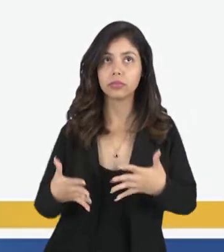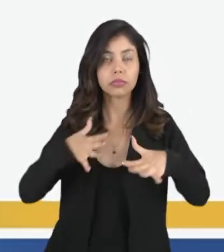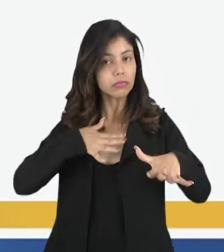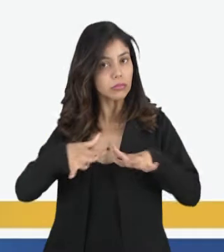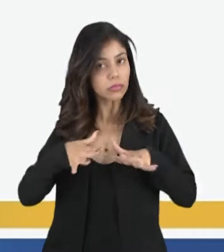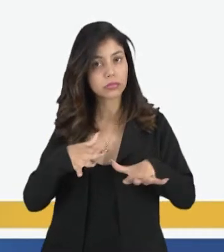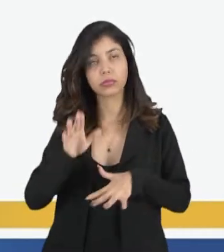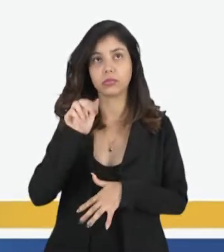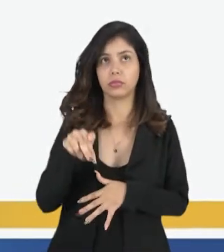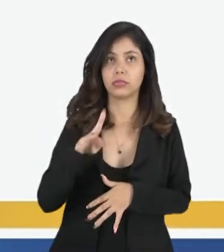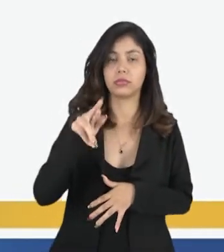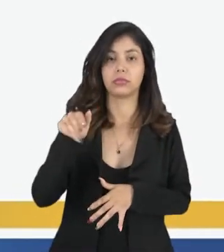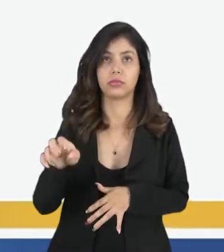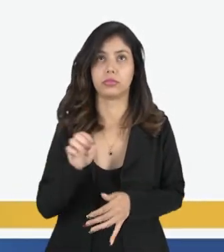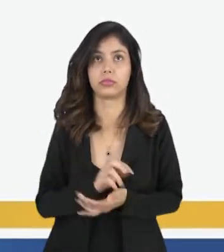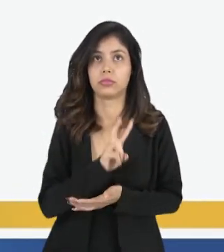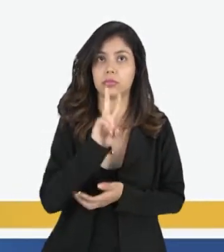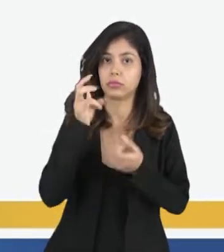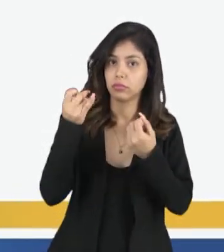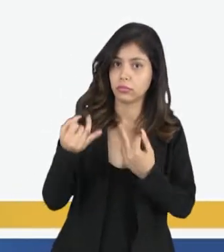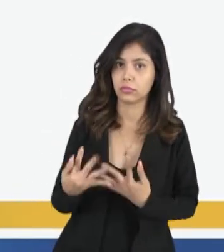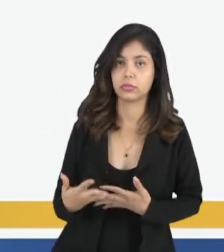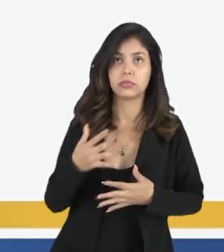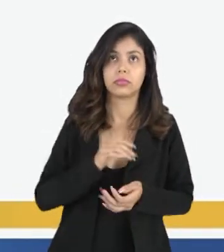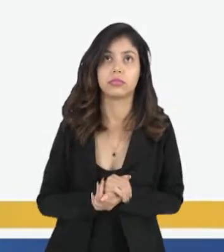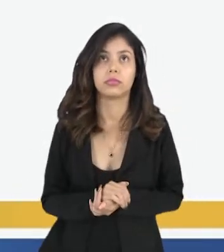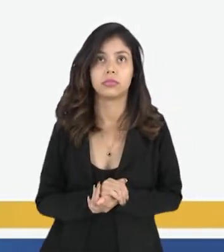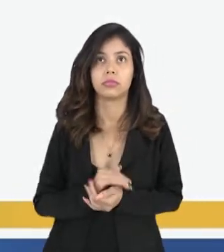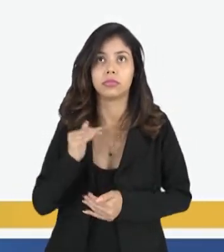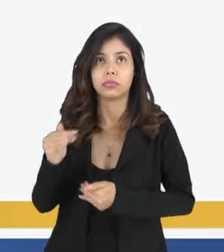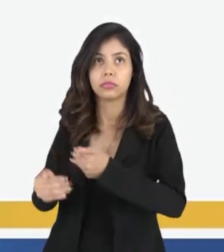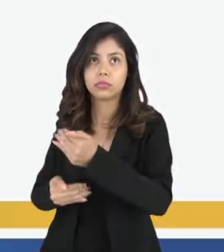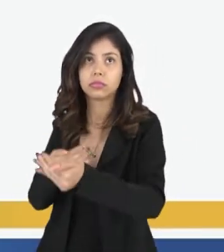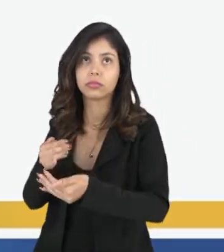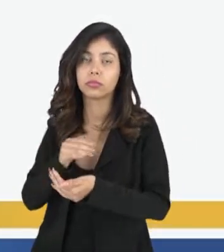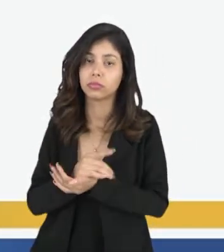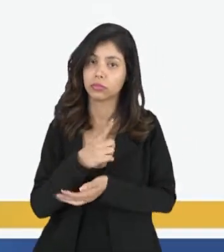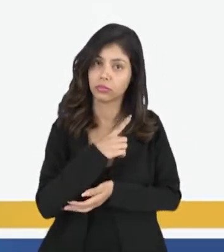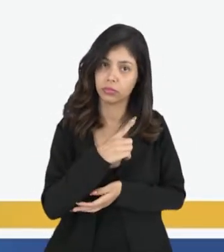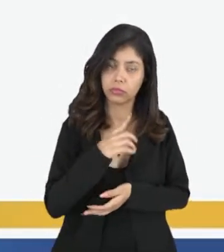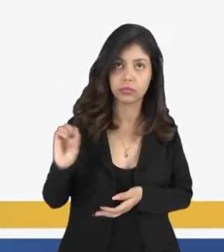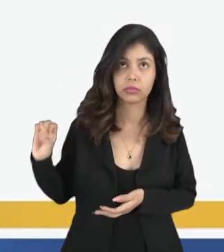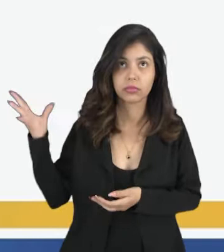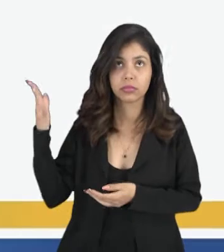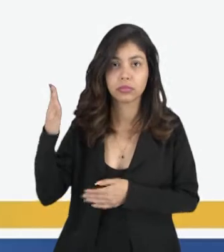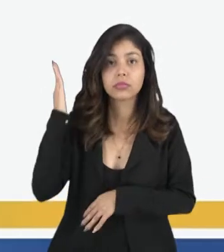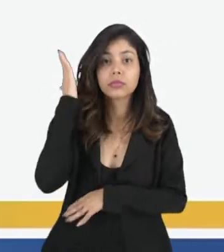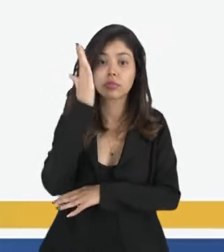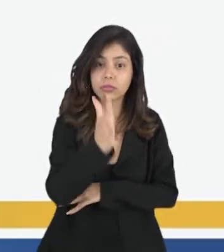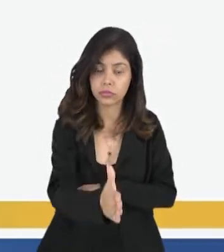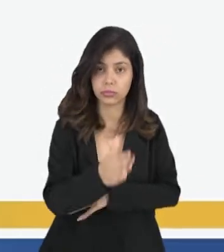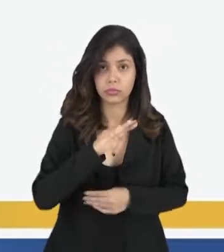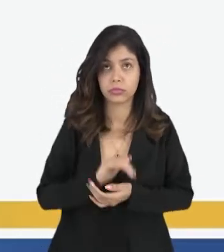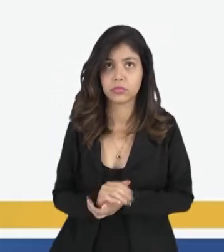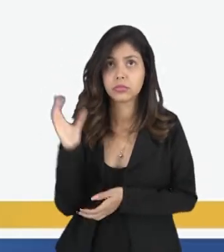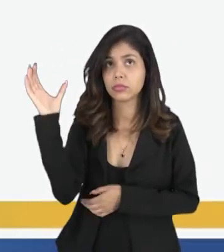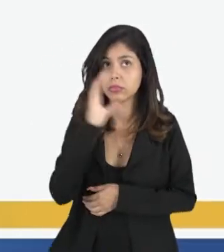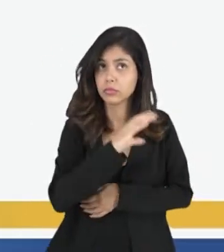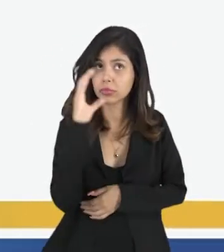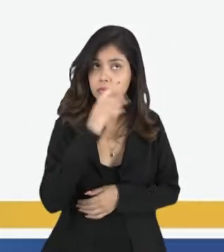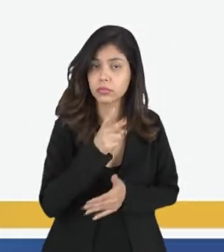movimento uniforme, nós vamos dizer que ele é o deslocamento que ocorre em linha reta e com